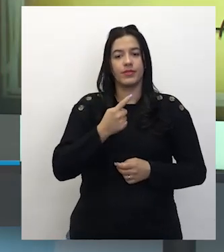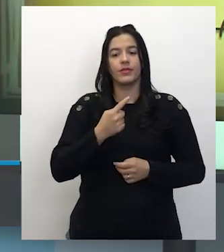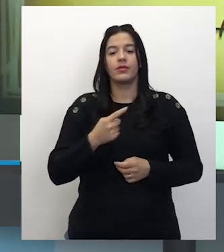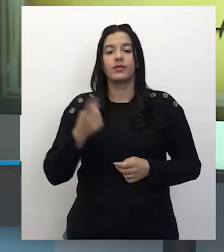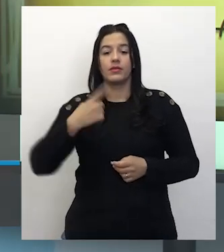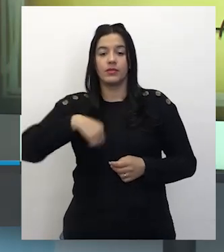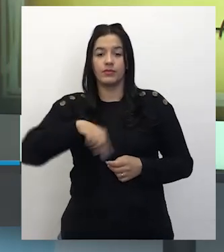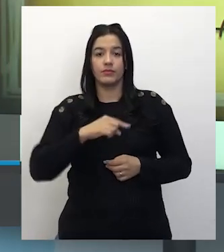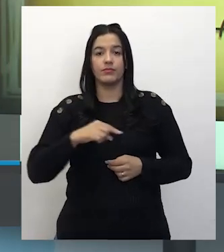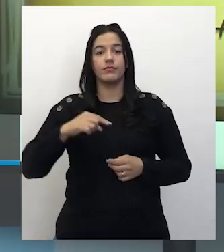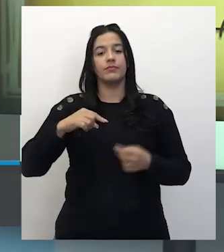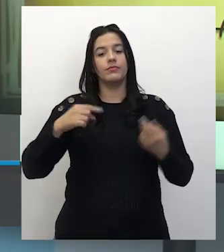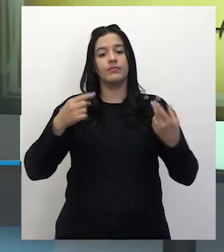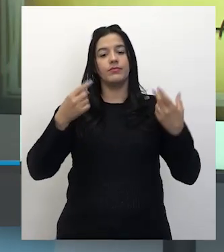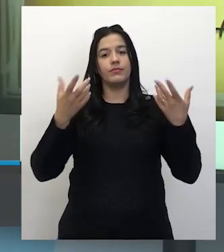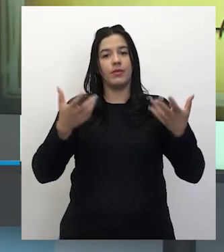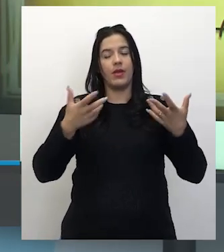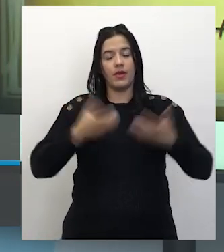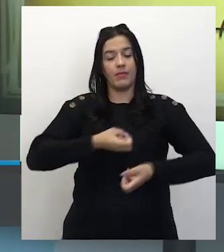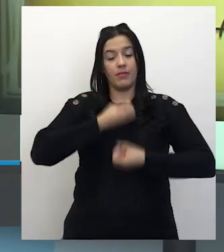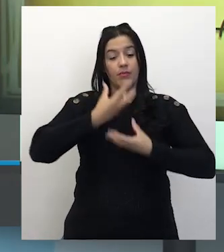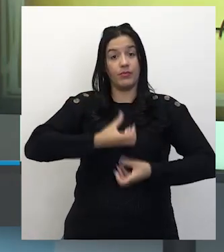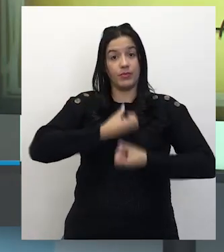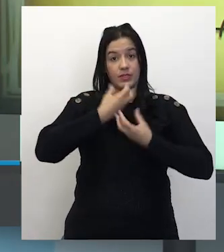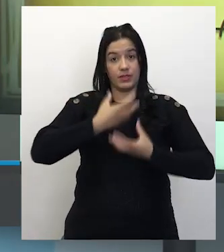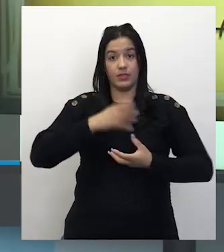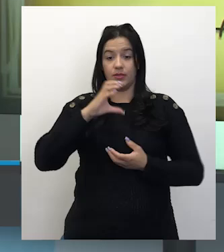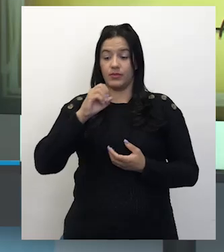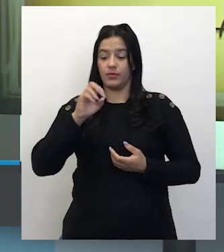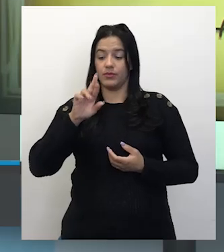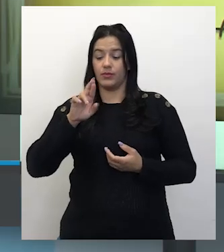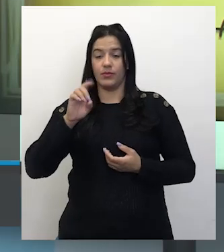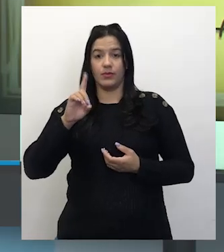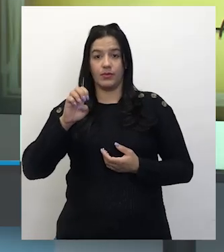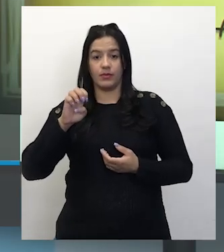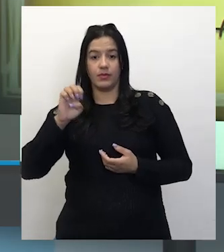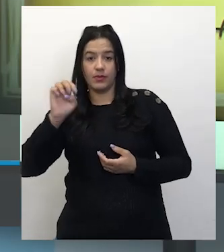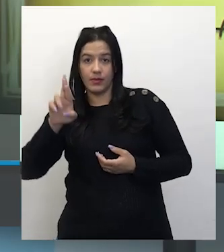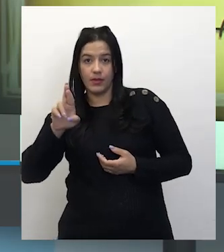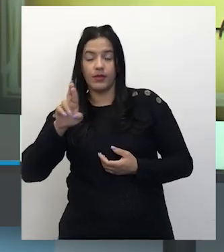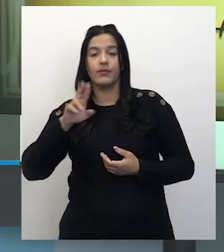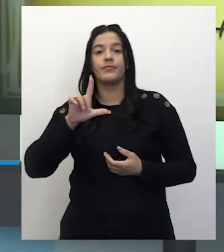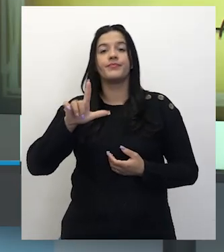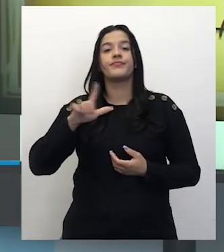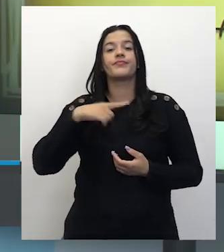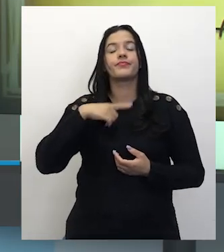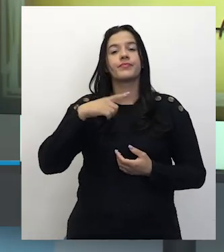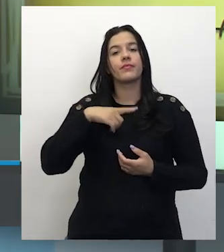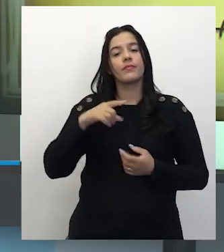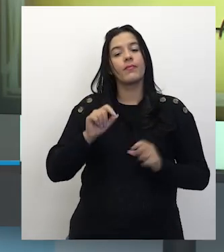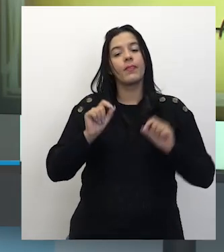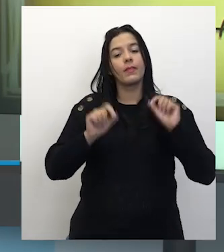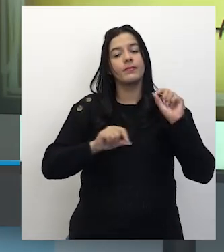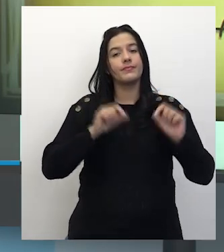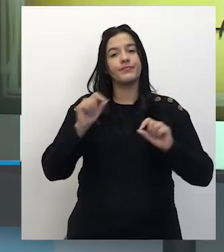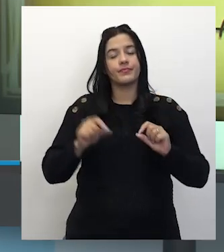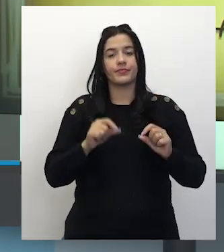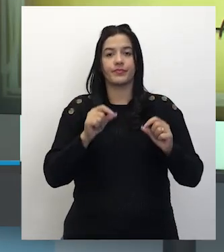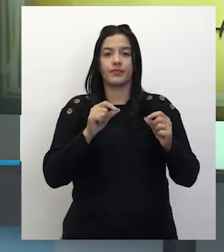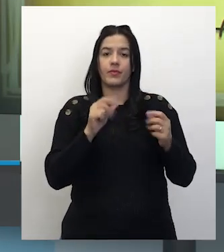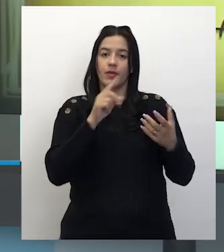pra gente, dá pra gente observar que são duas histórias completamente diferentes, né? Mas as duas nos